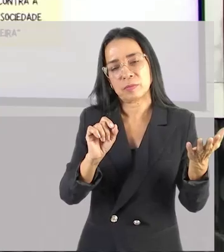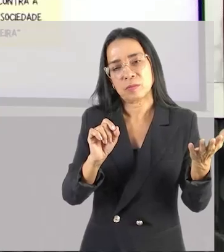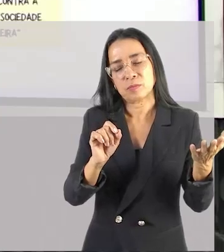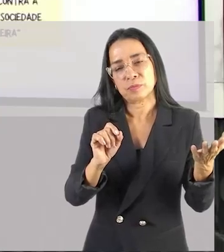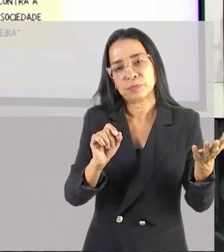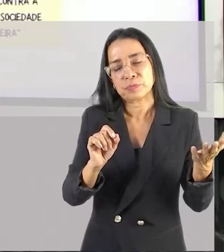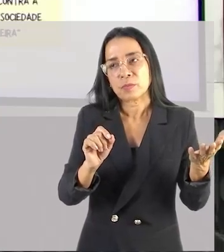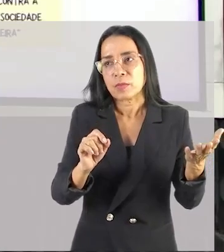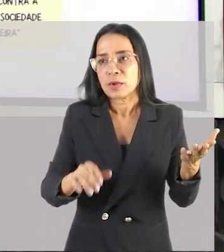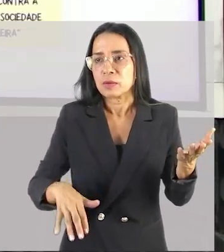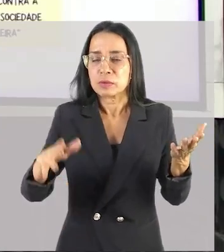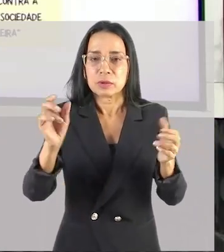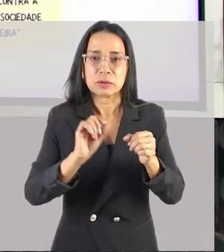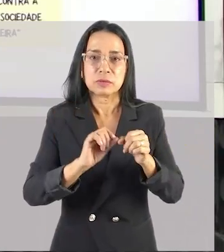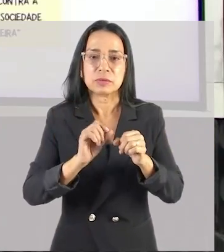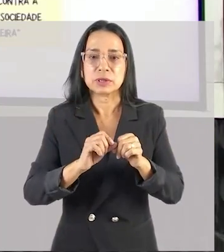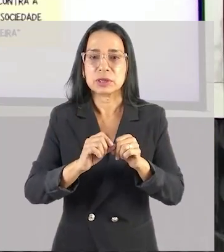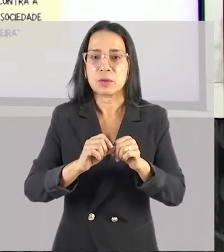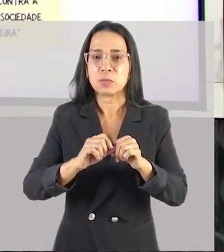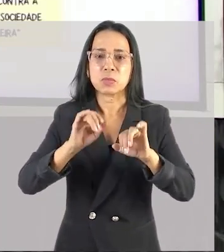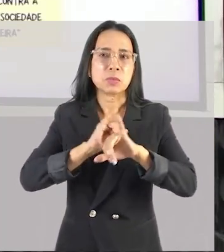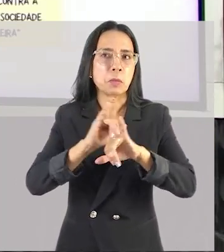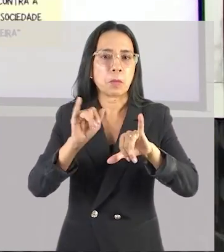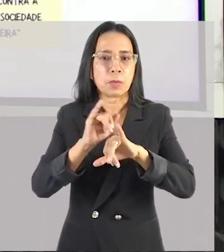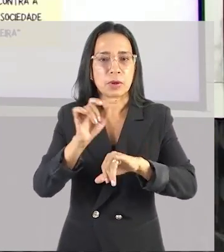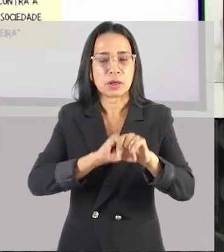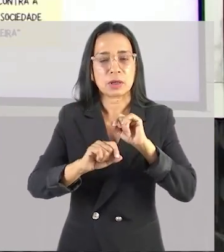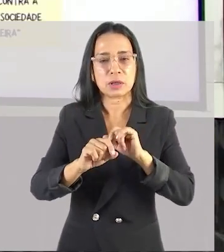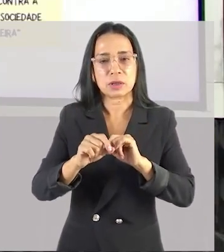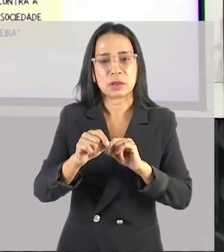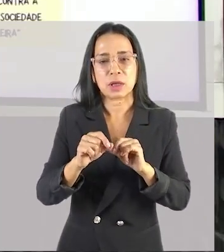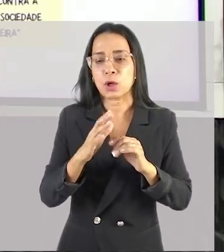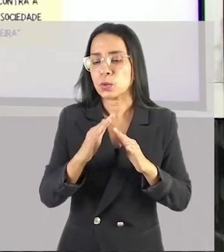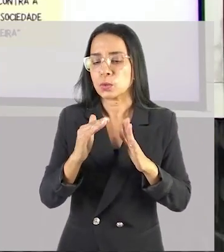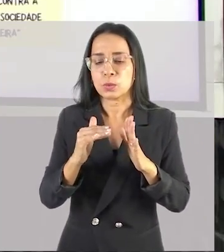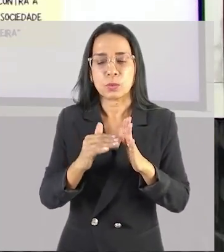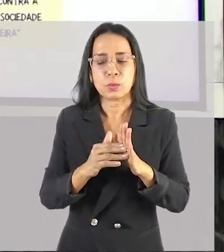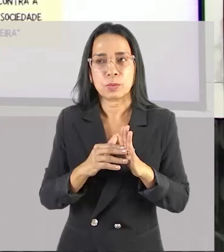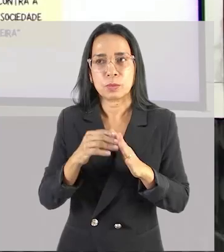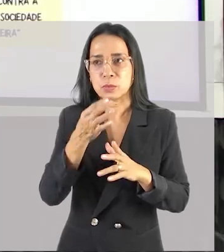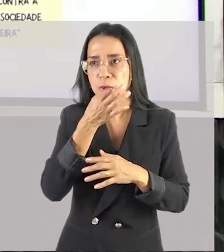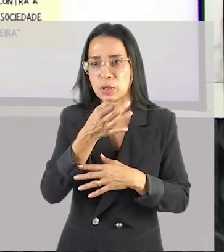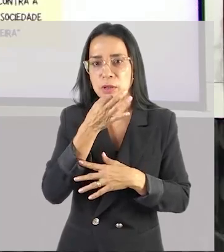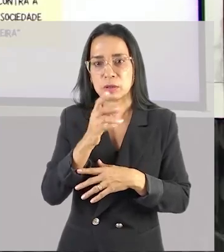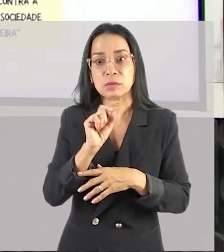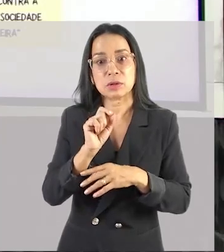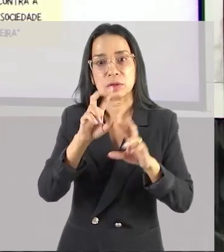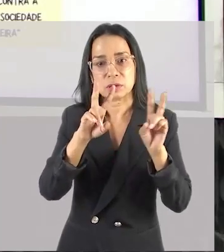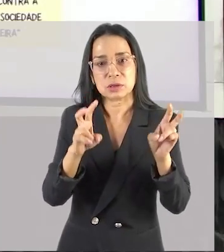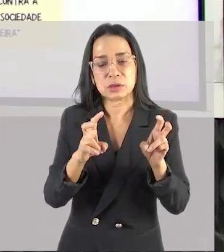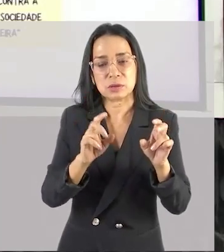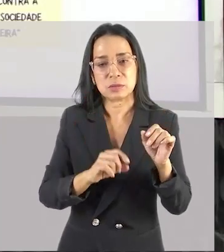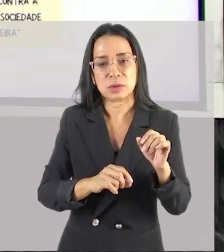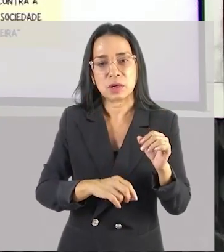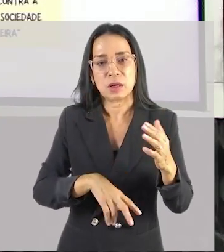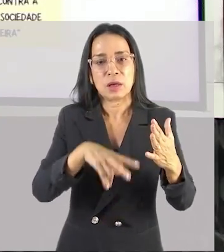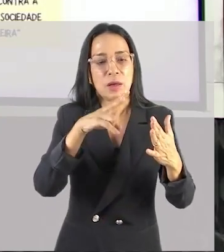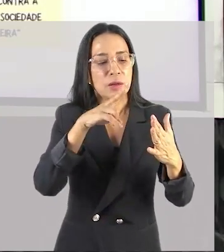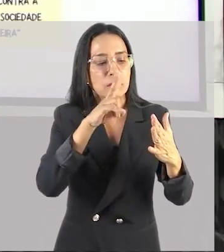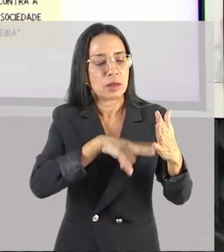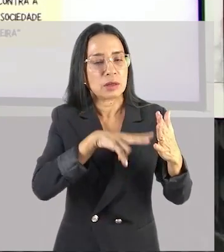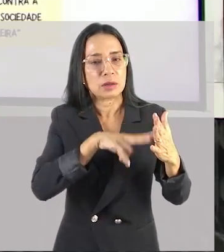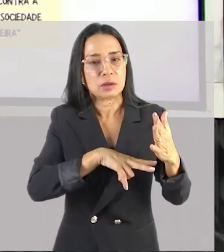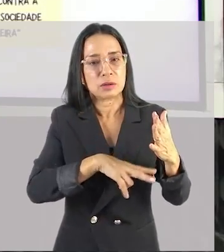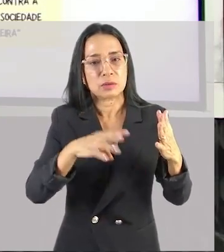que uma criança fazia muitas propagandas, então todo mundo achava que era esse tema, e não era. Pela leitura do texto